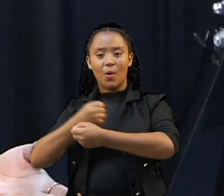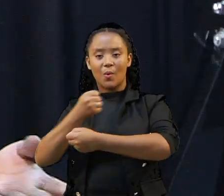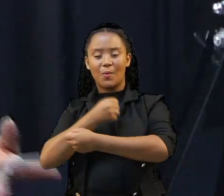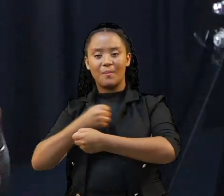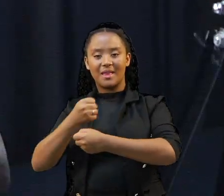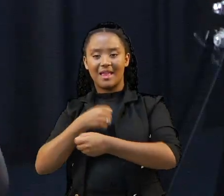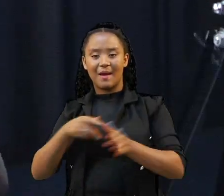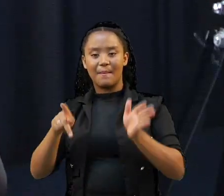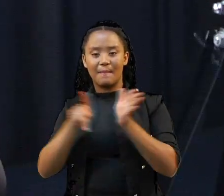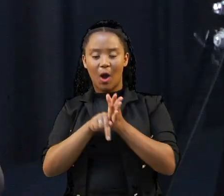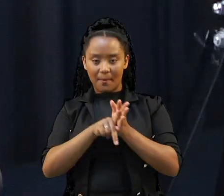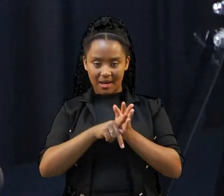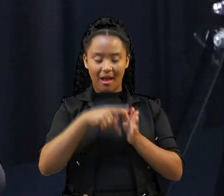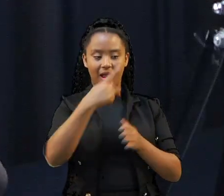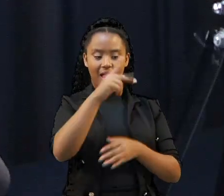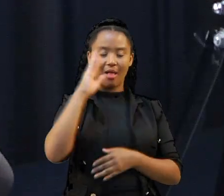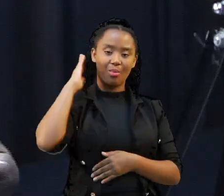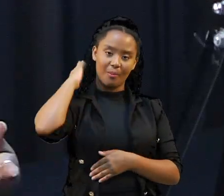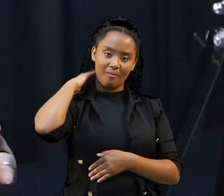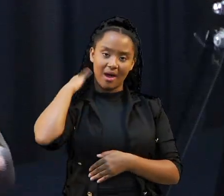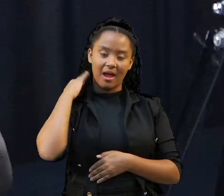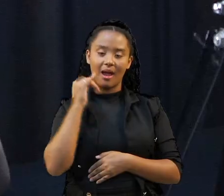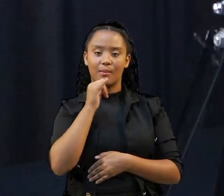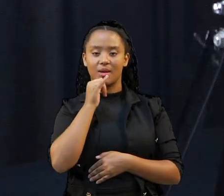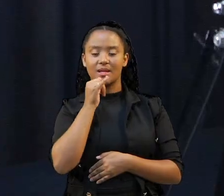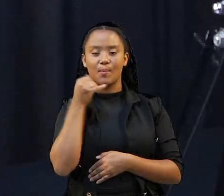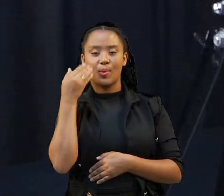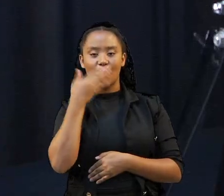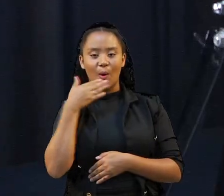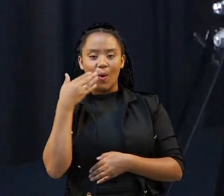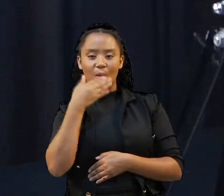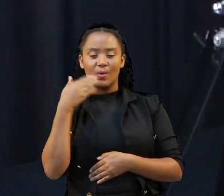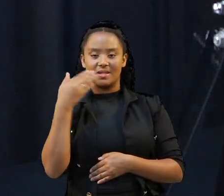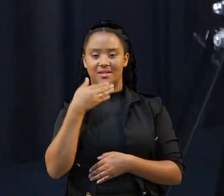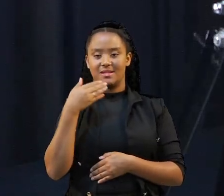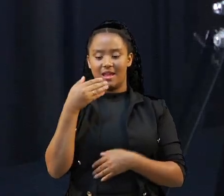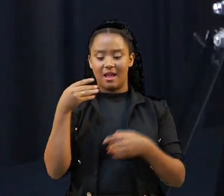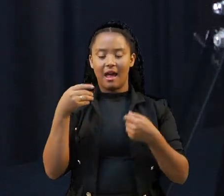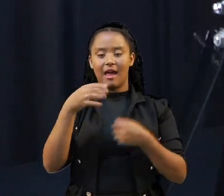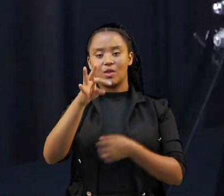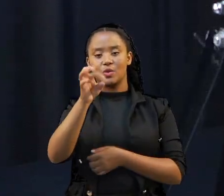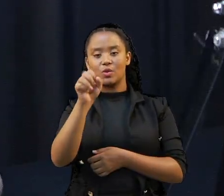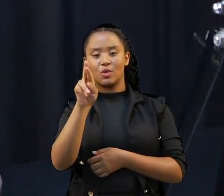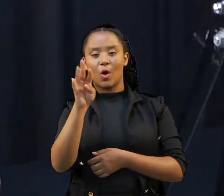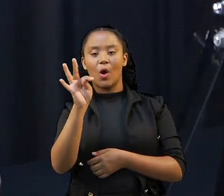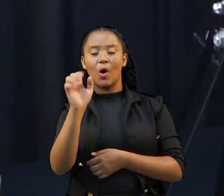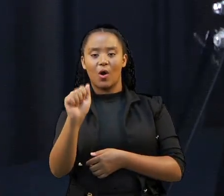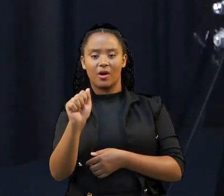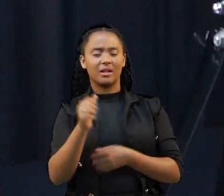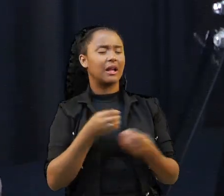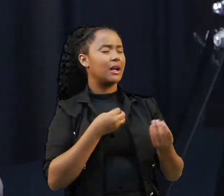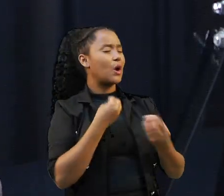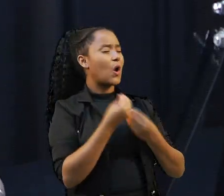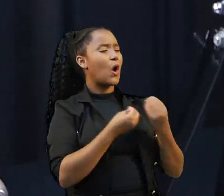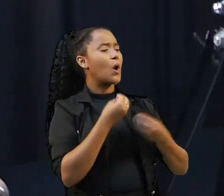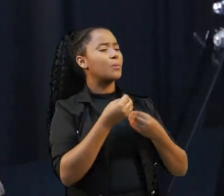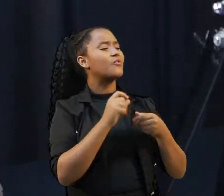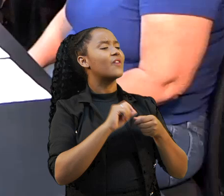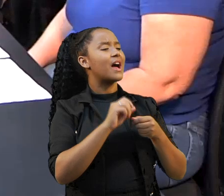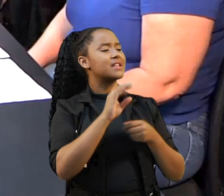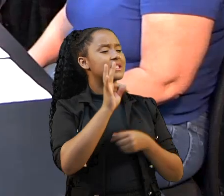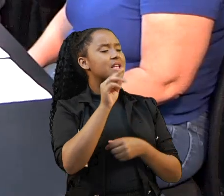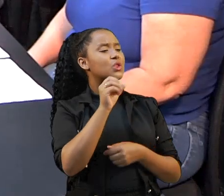maniçoba. A gente faz doces também, como bolo Maria Isabel, torta Maria Isabel, não sei se vocês conhecem. Como é que é a Maria